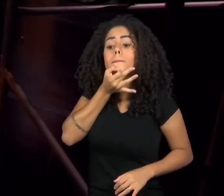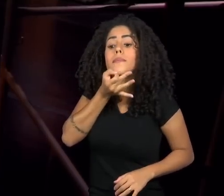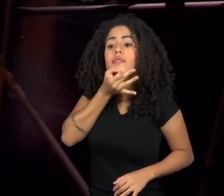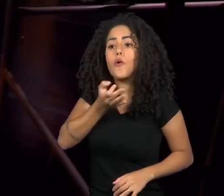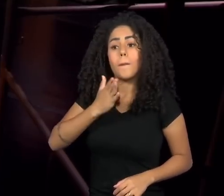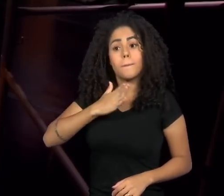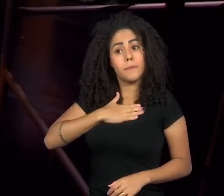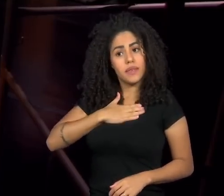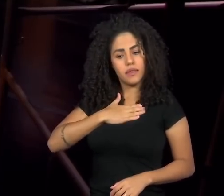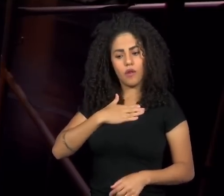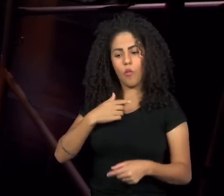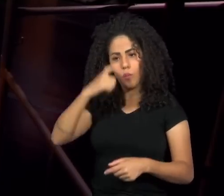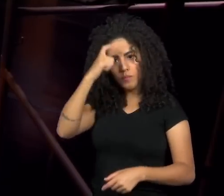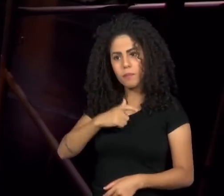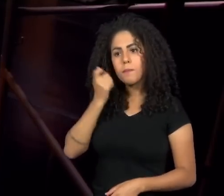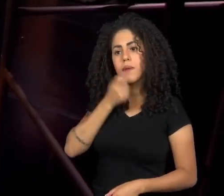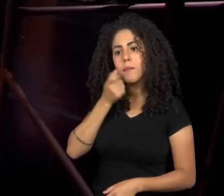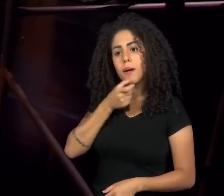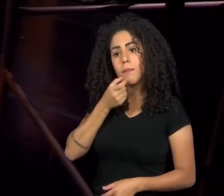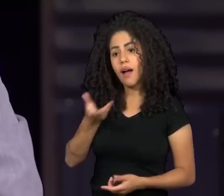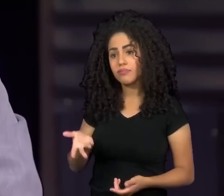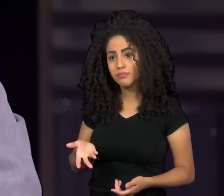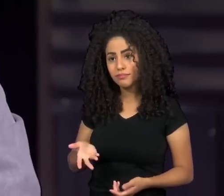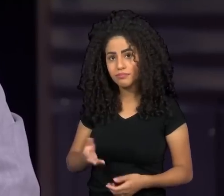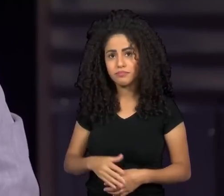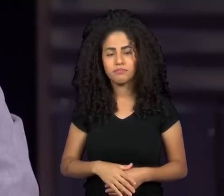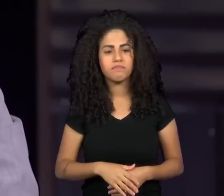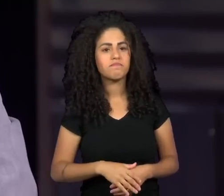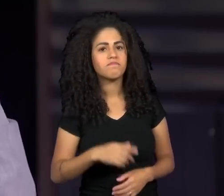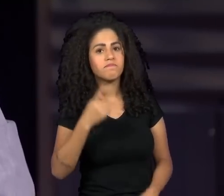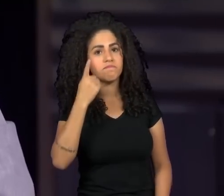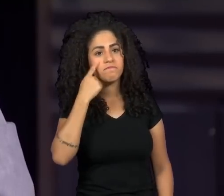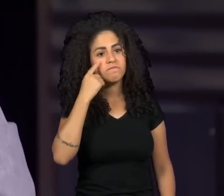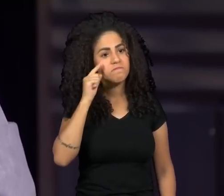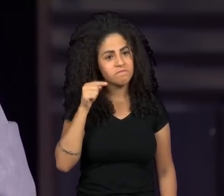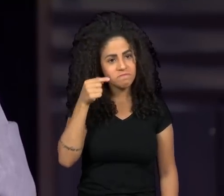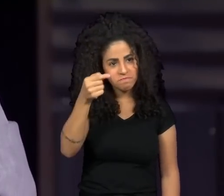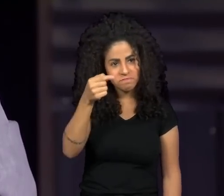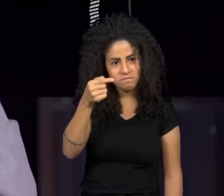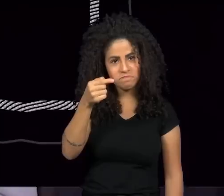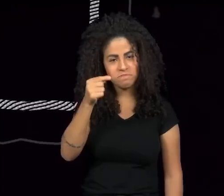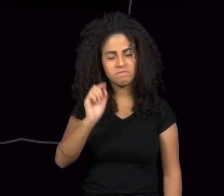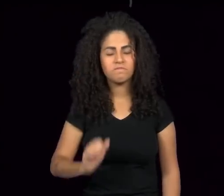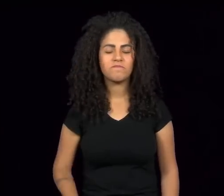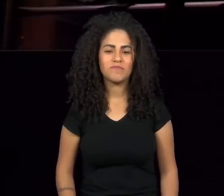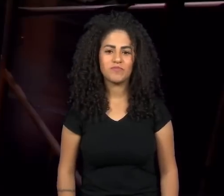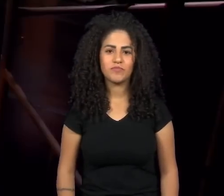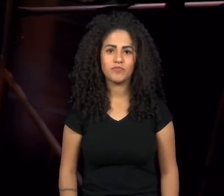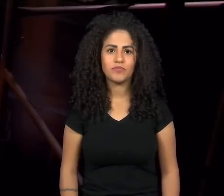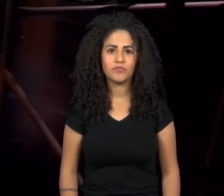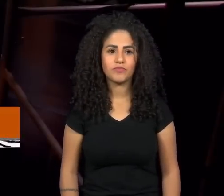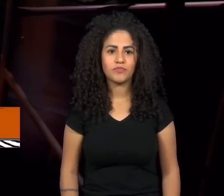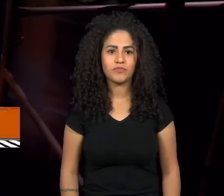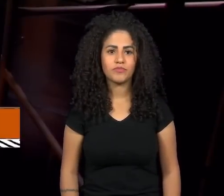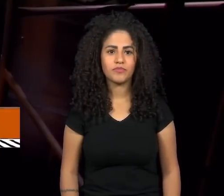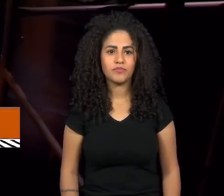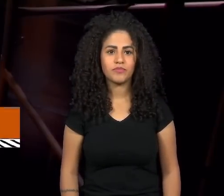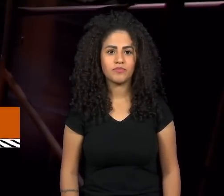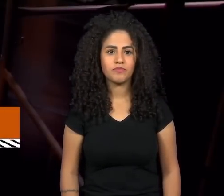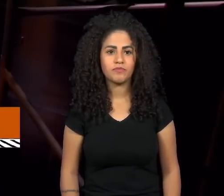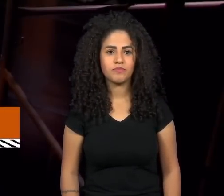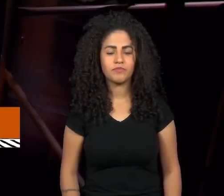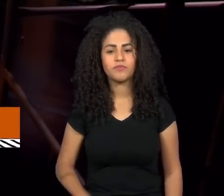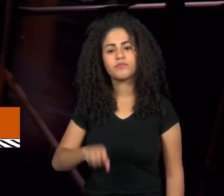comediante, não está falando para ninguém. Vamos ver o que eles estão falando aqui da gente. Silpe